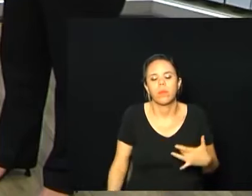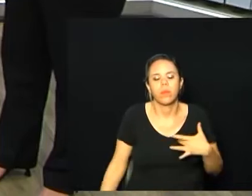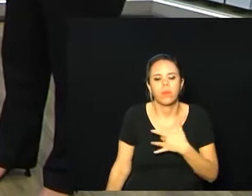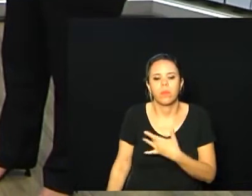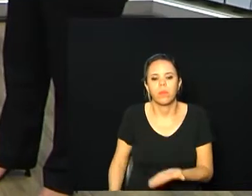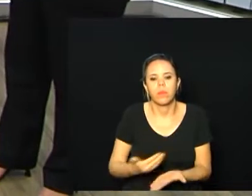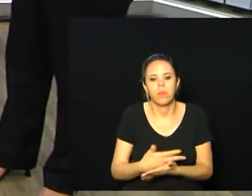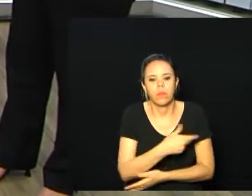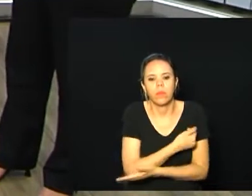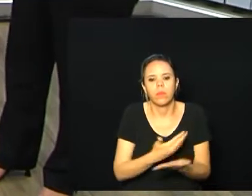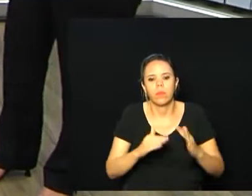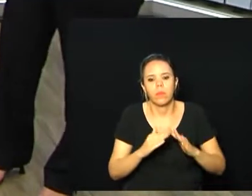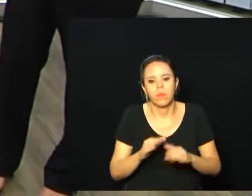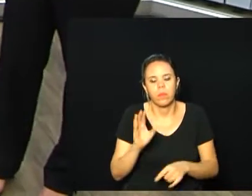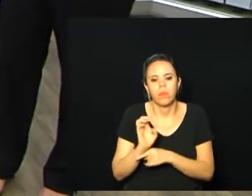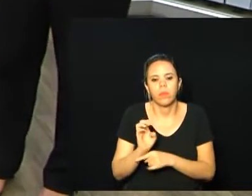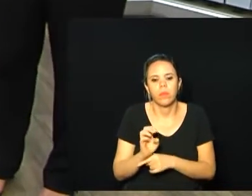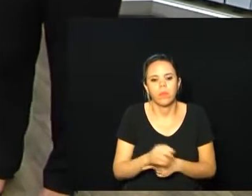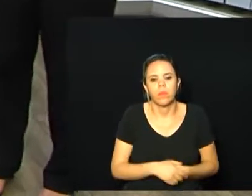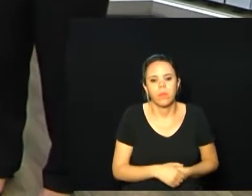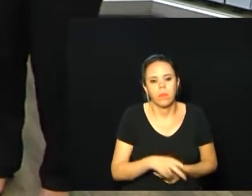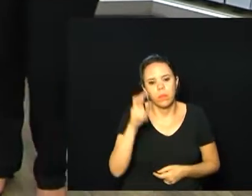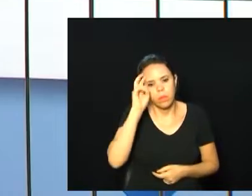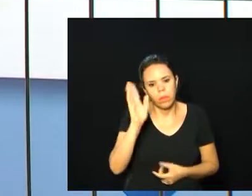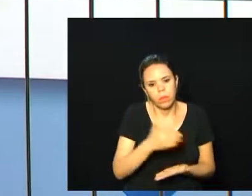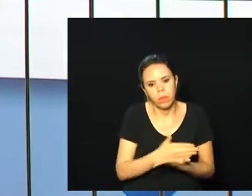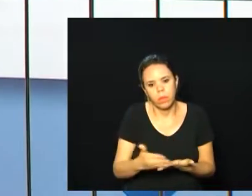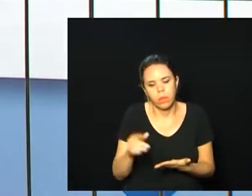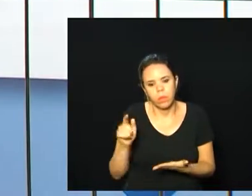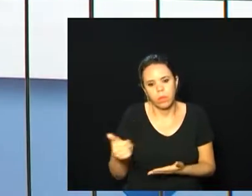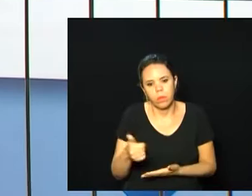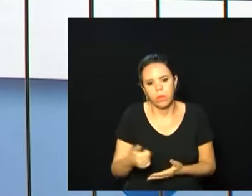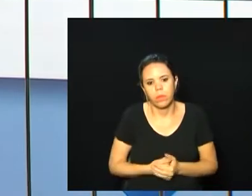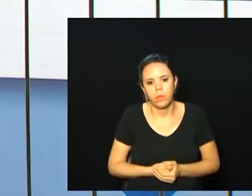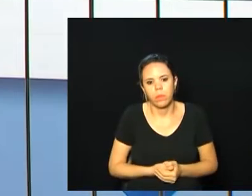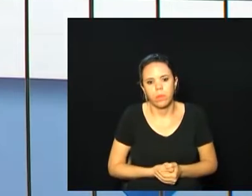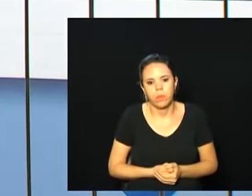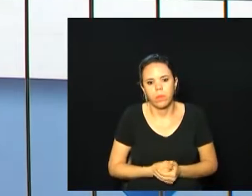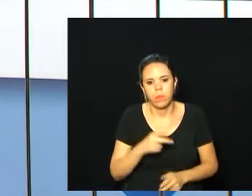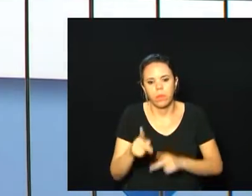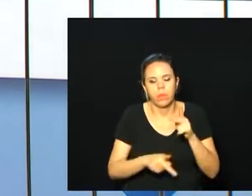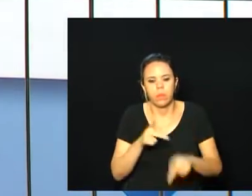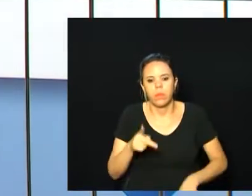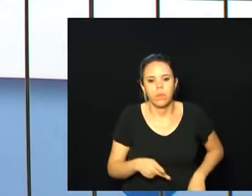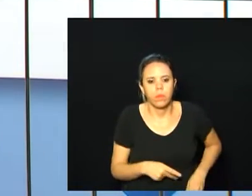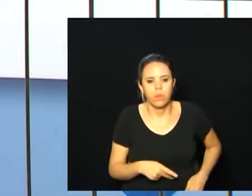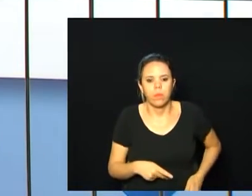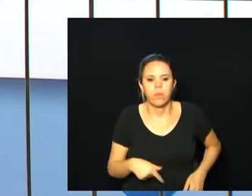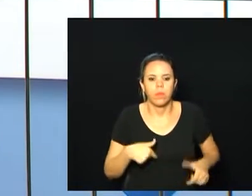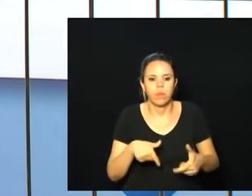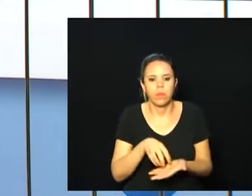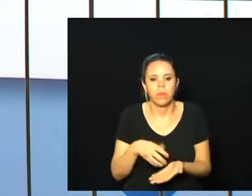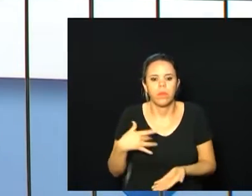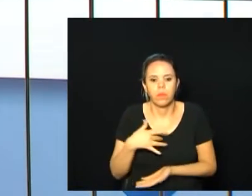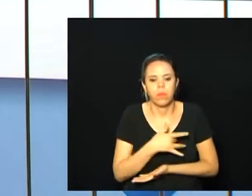começar a vacinar nas escolas estaduais? Quinta-feira já começa a primeira. Olha, o pessoal lá que trabalha no Centro de